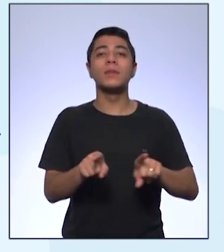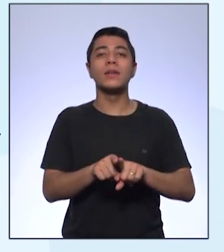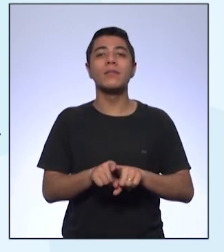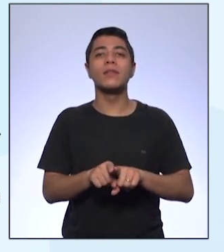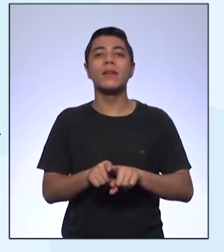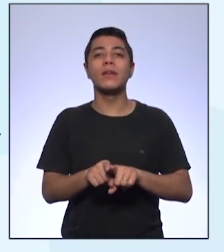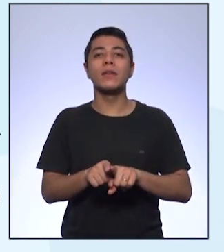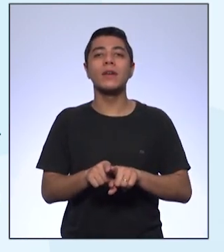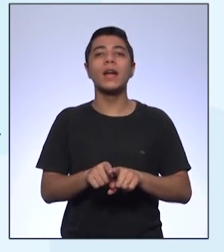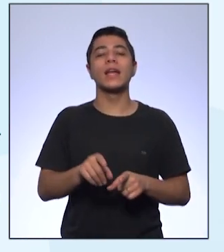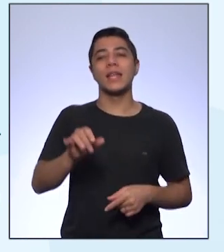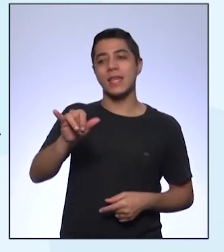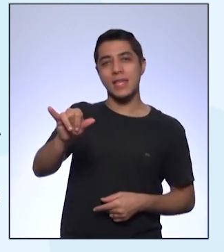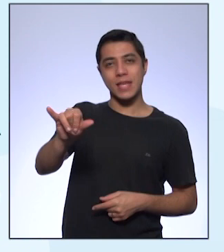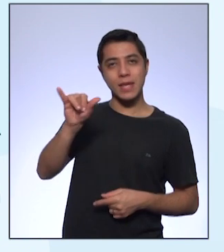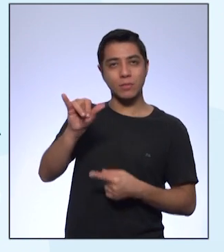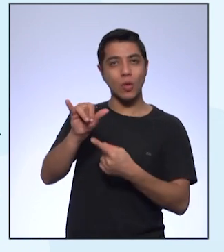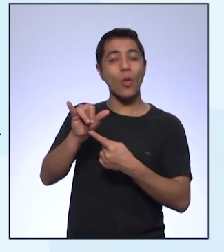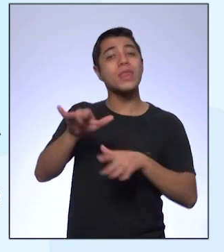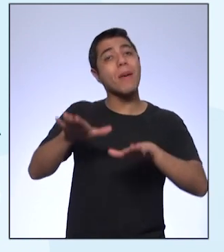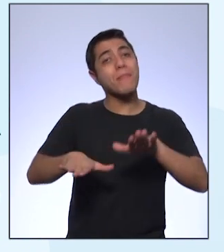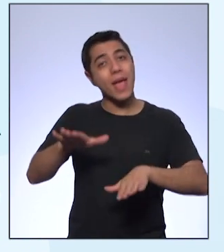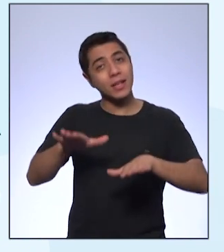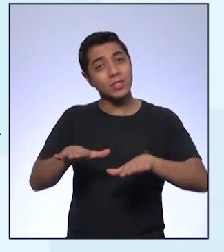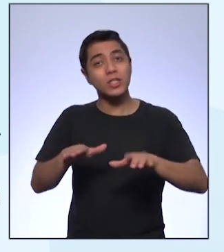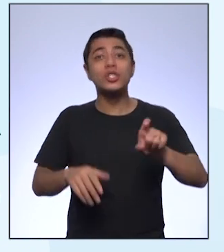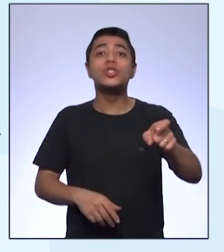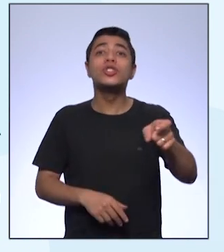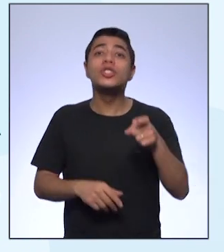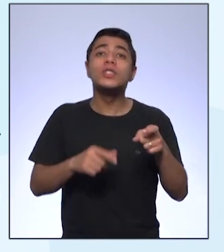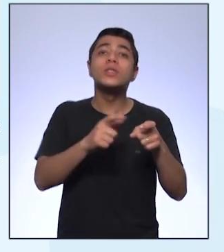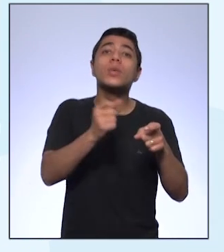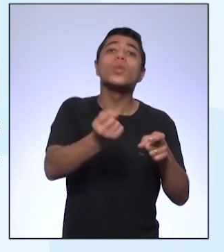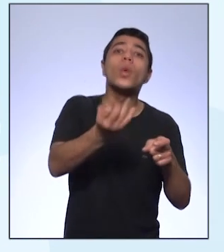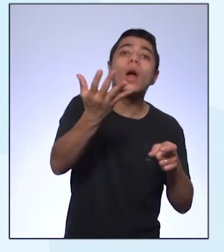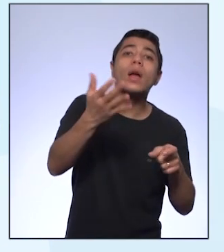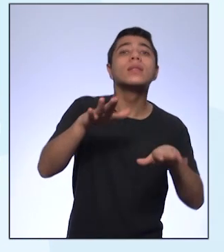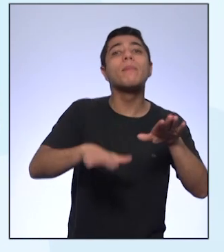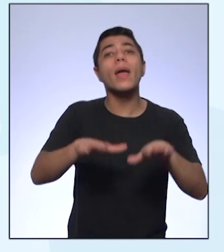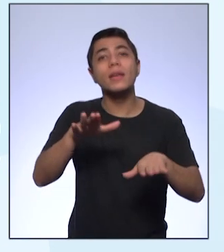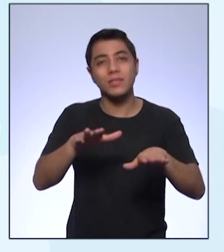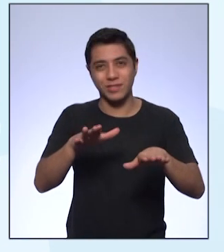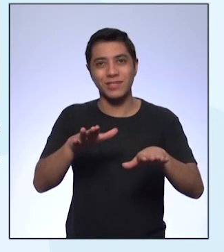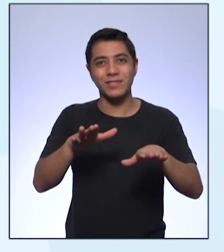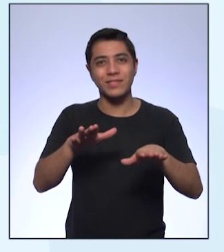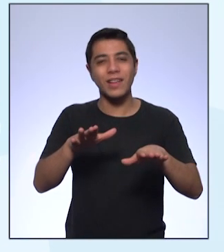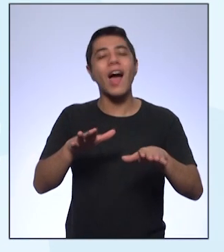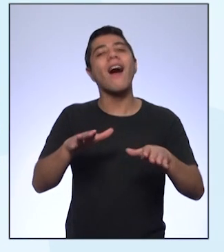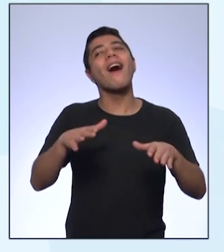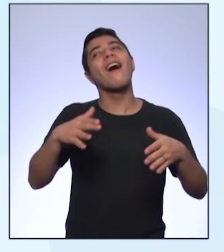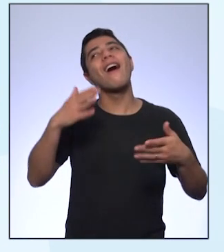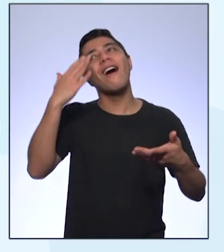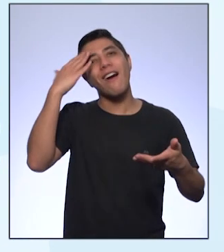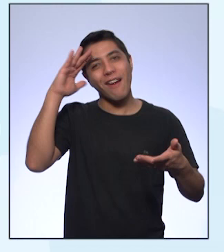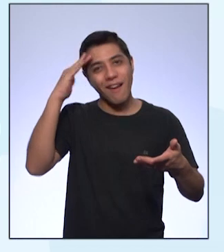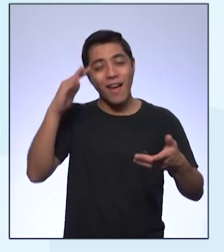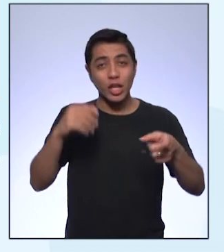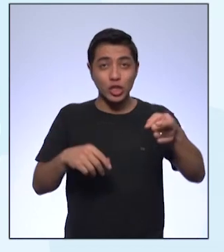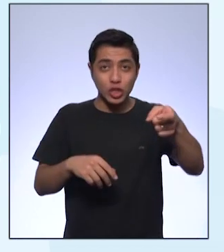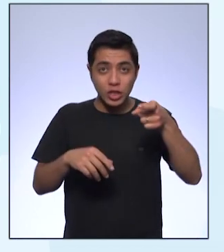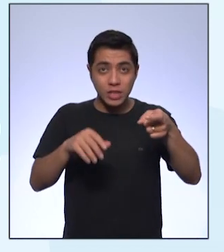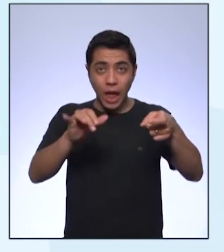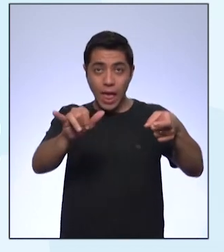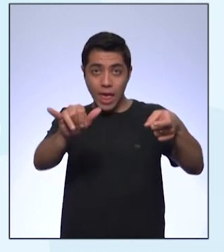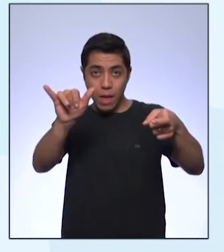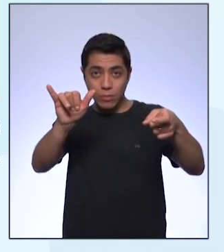está em função de x. E aí a gente estabelece o que a gente chama de relação de dependência entre